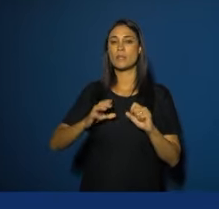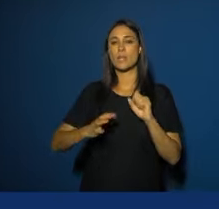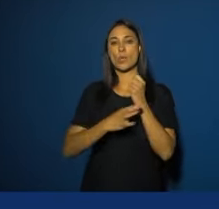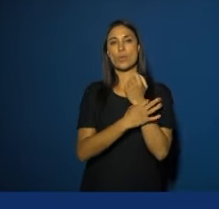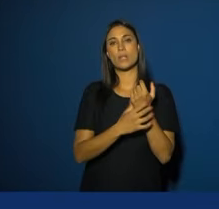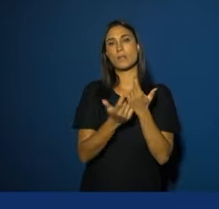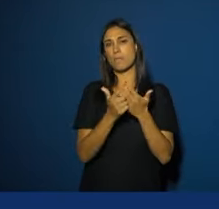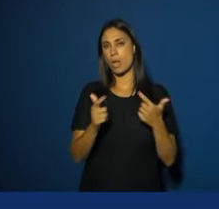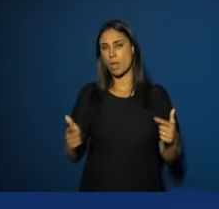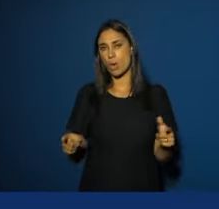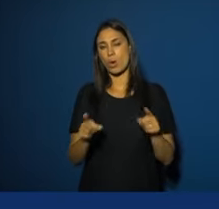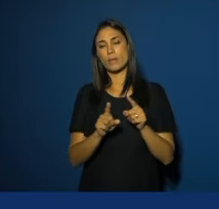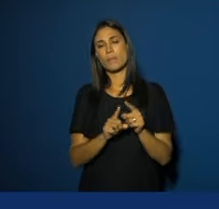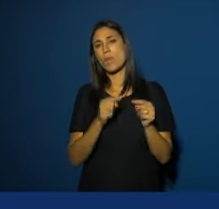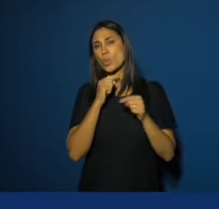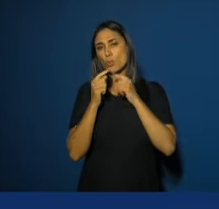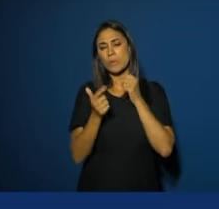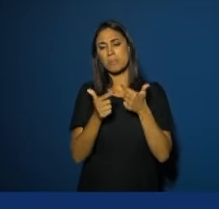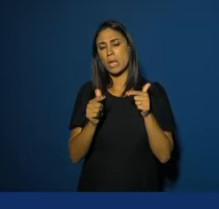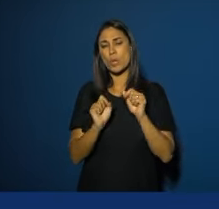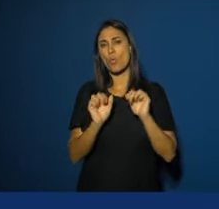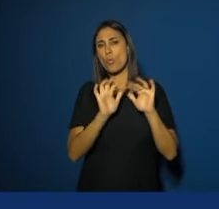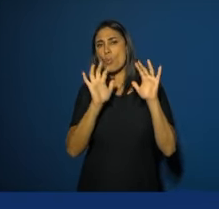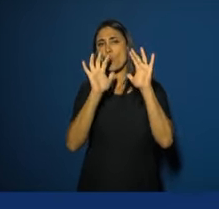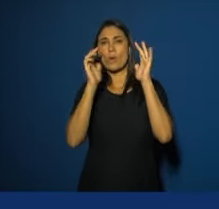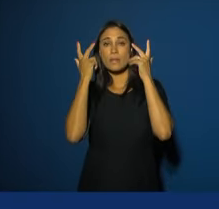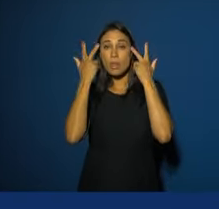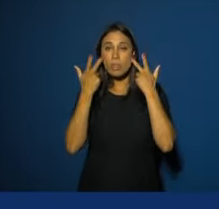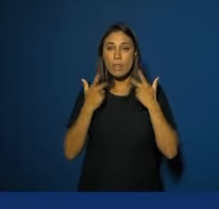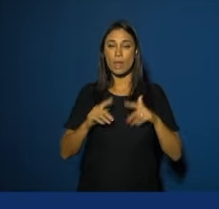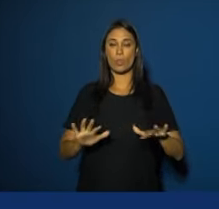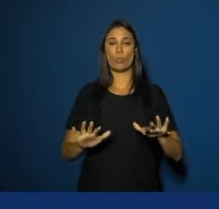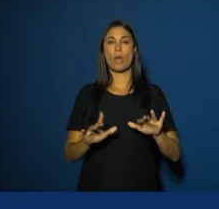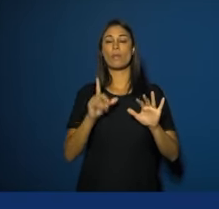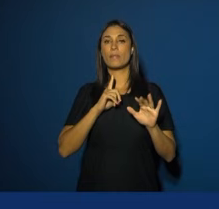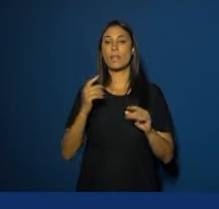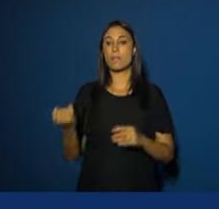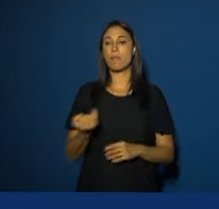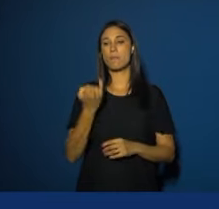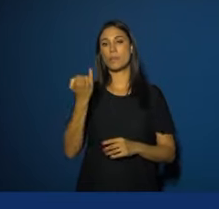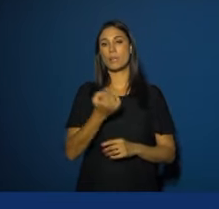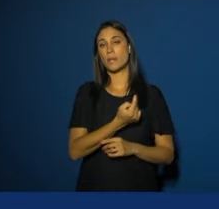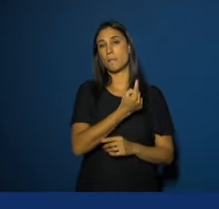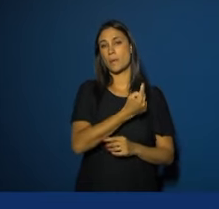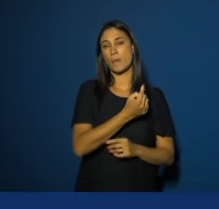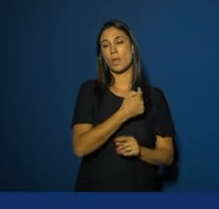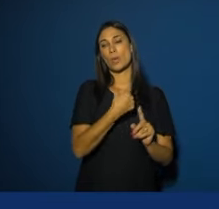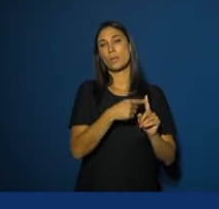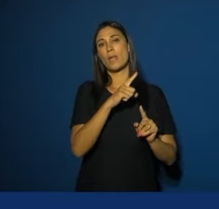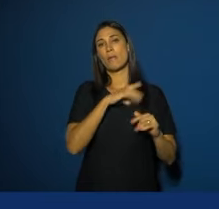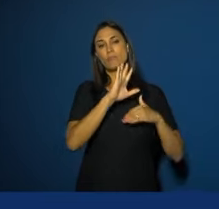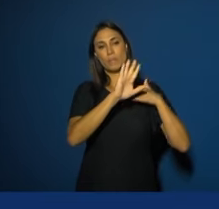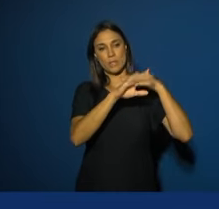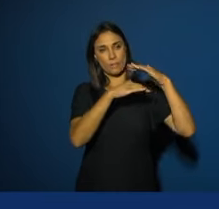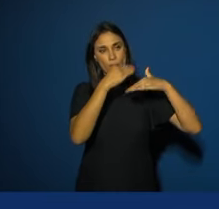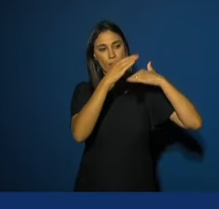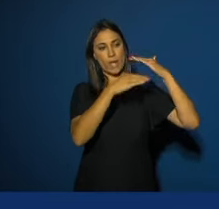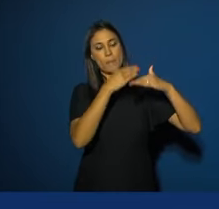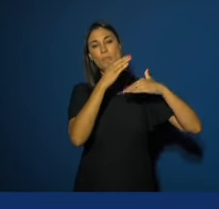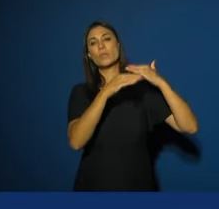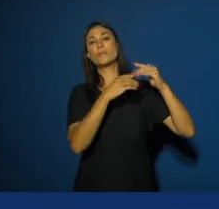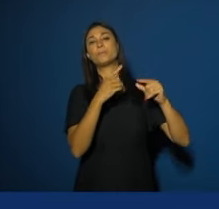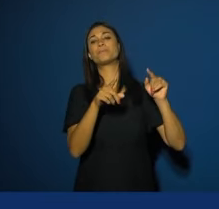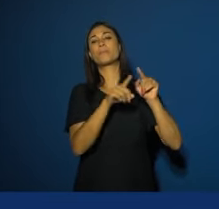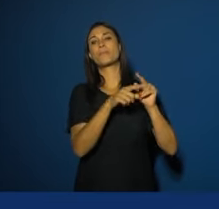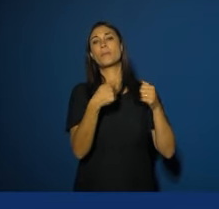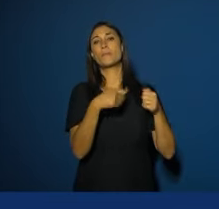segurança e, sem dúvida alguma, o gás natural ele tem uma importância muito grande. Primeiro, porque desenvolvemos as nossas fontes